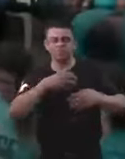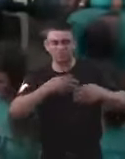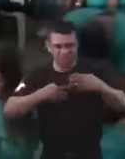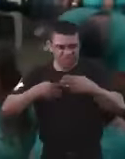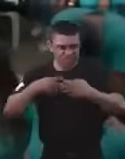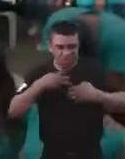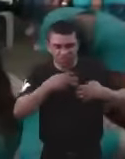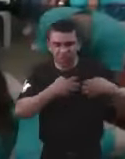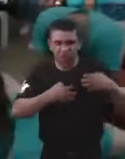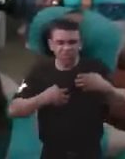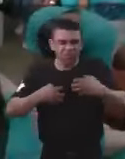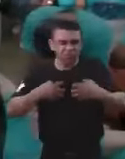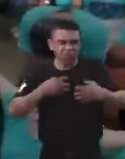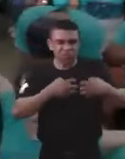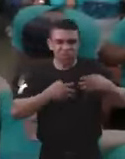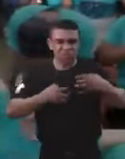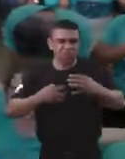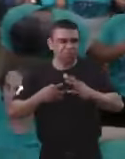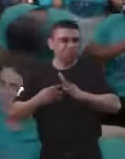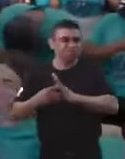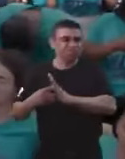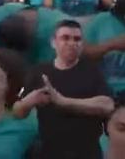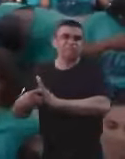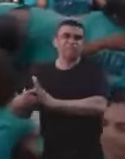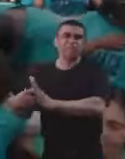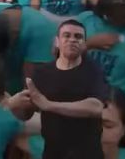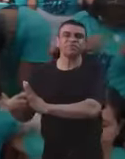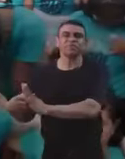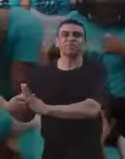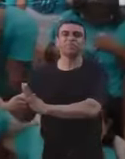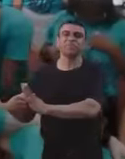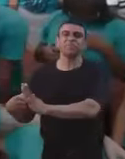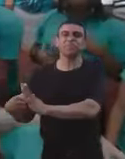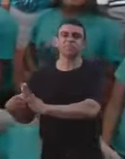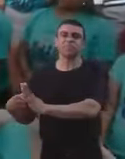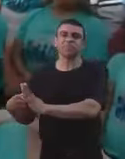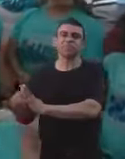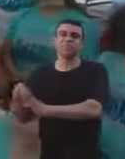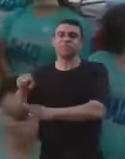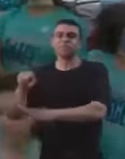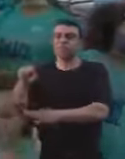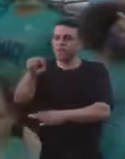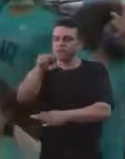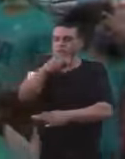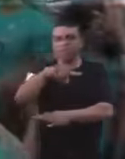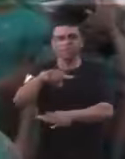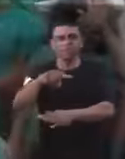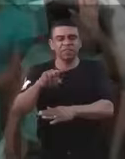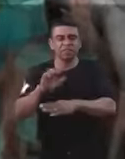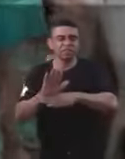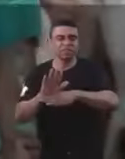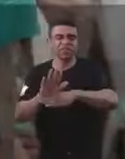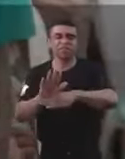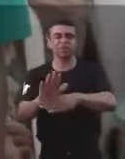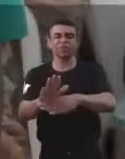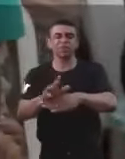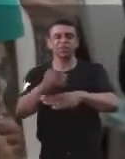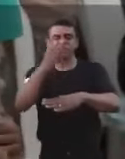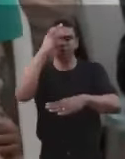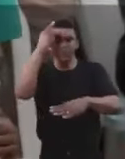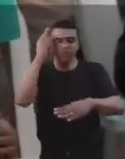pessoas, você vai edificar ministérios, você vai ajudar outros a prosperarem.